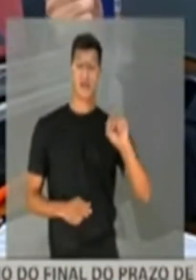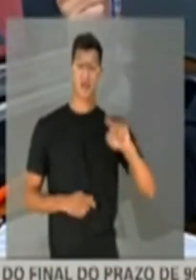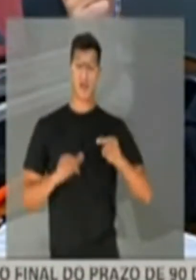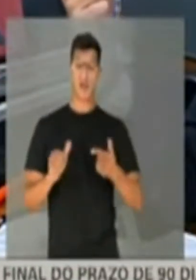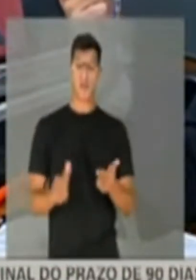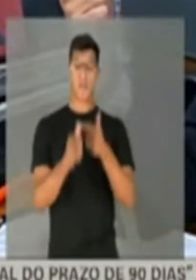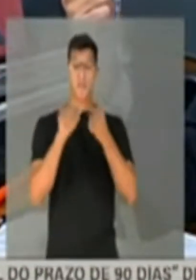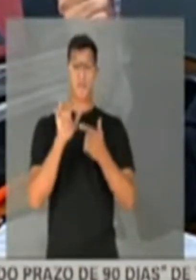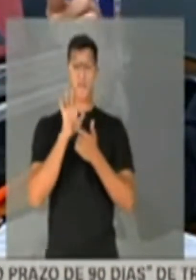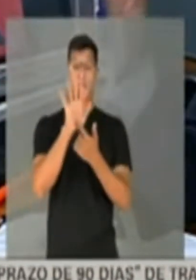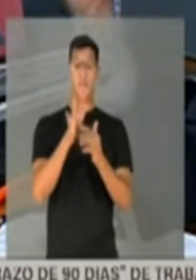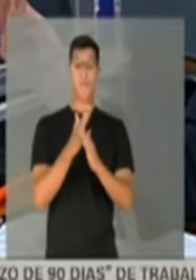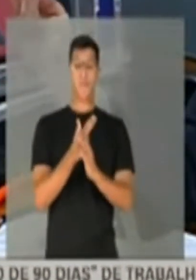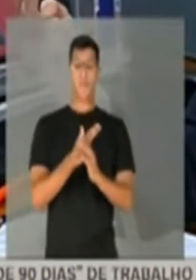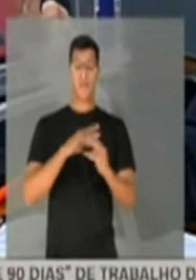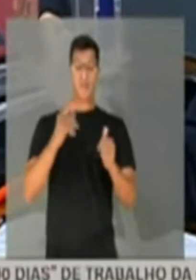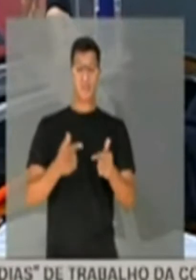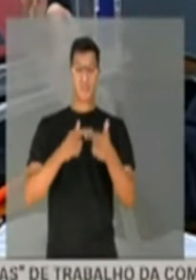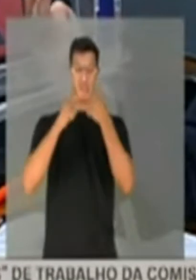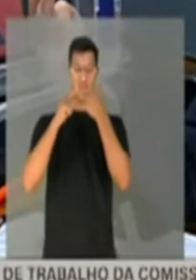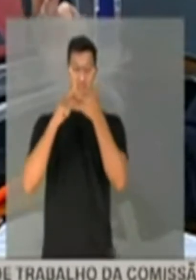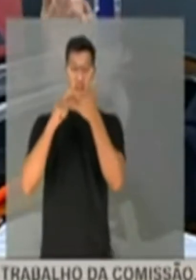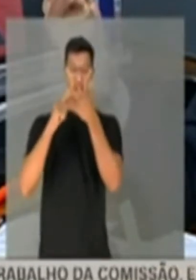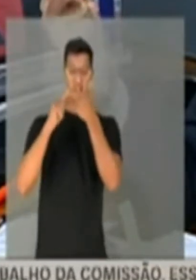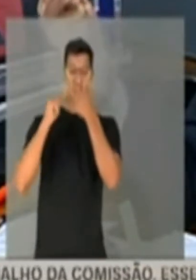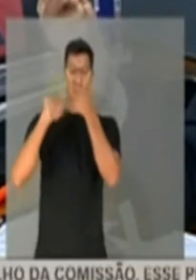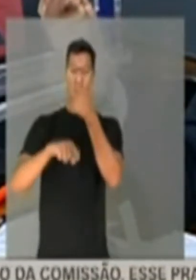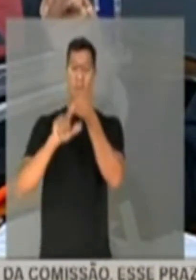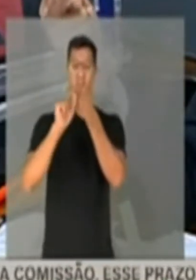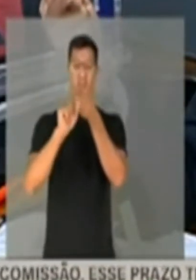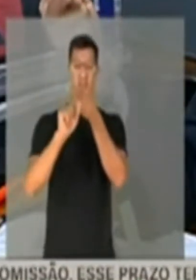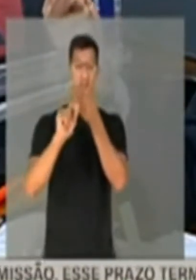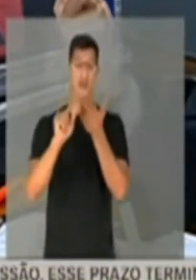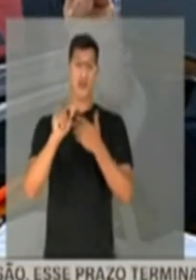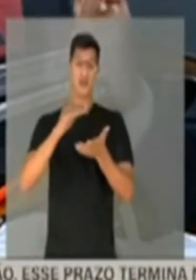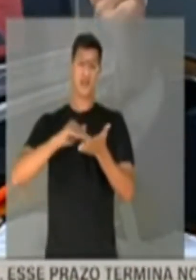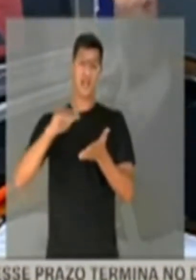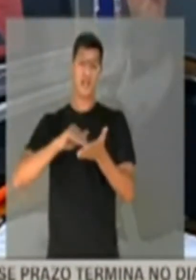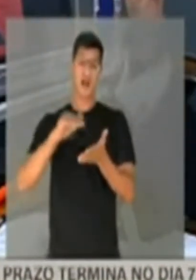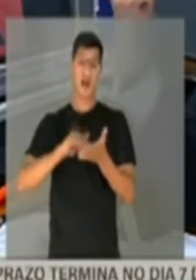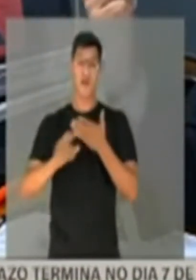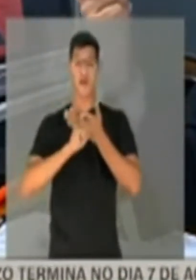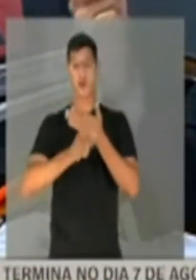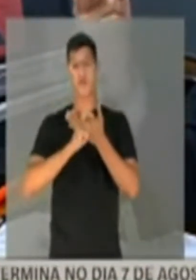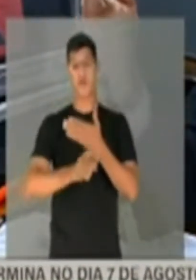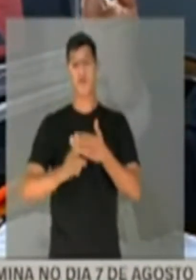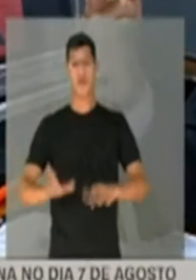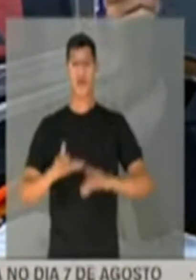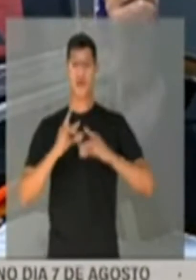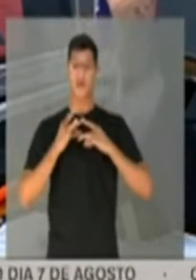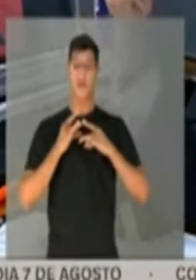primeira demonstração. A segunda demonstração é de que o secretário executivo